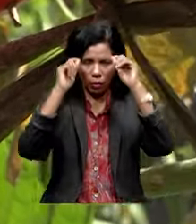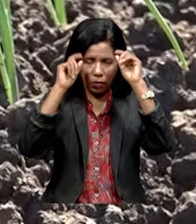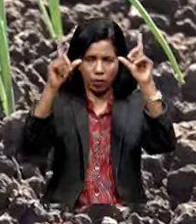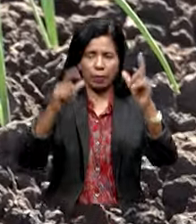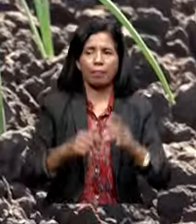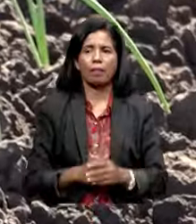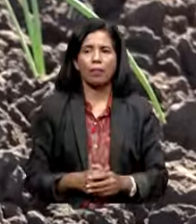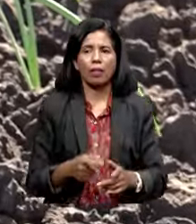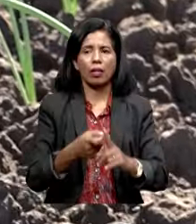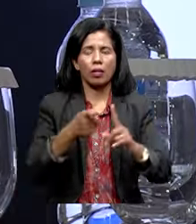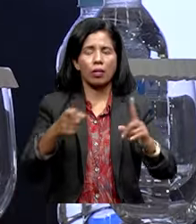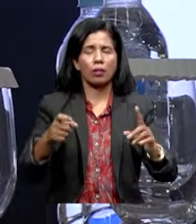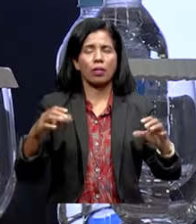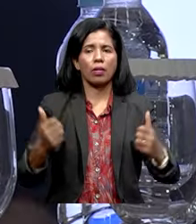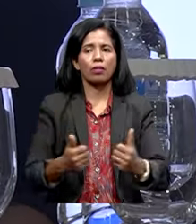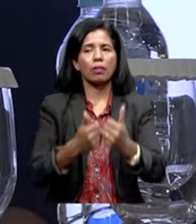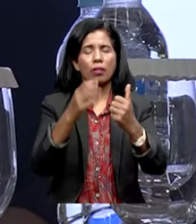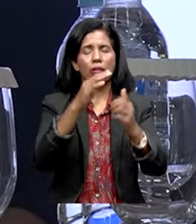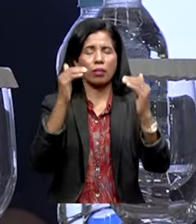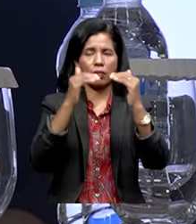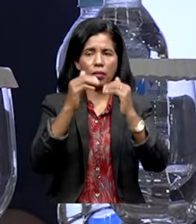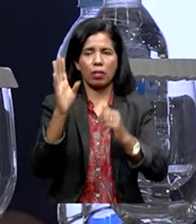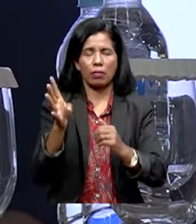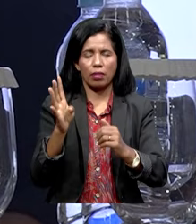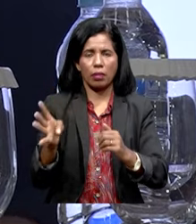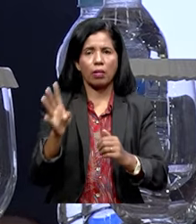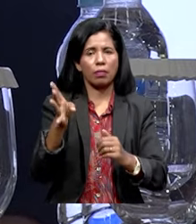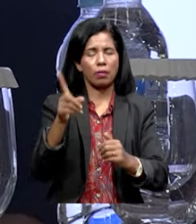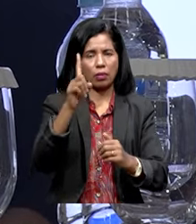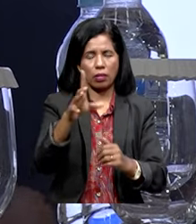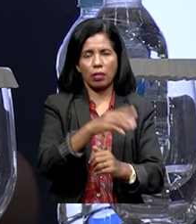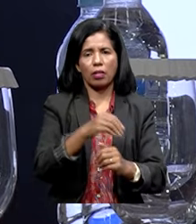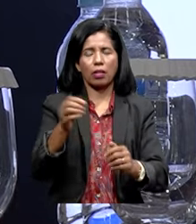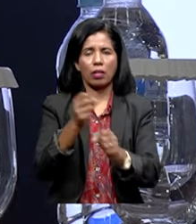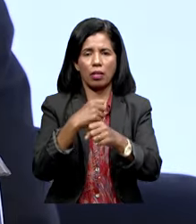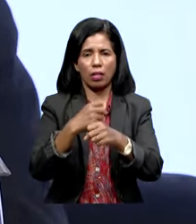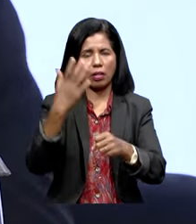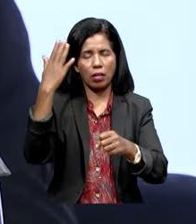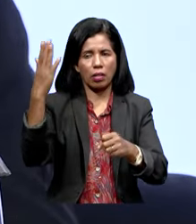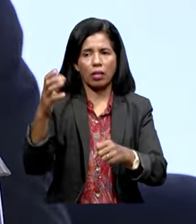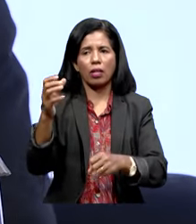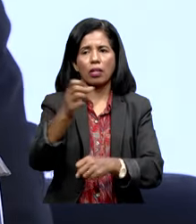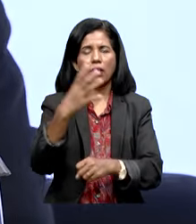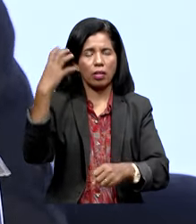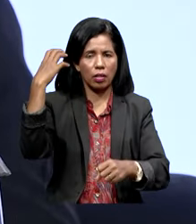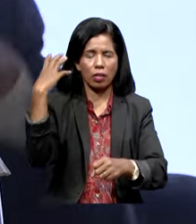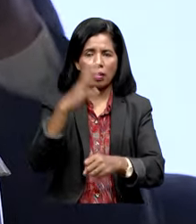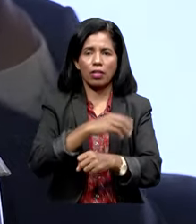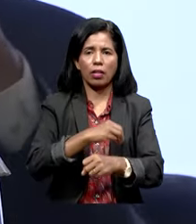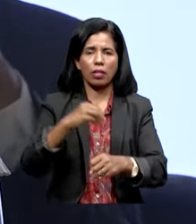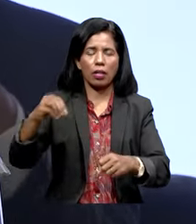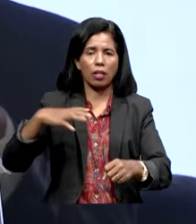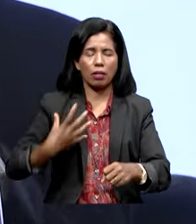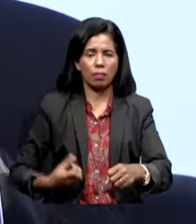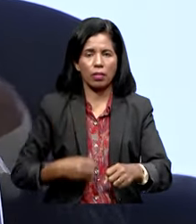Antes, ele houve conferência alto nível para a Hatnulu, no Hatnulu Resinida, ele realiza ia Kamboja ia tina rua runulu resin